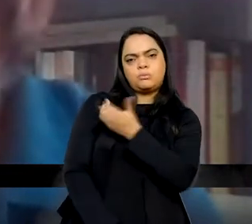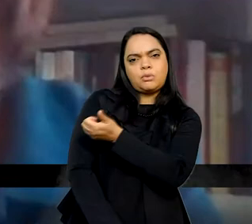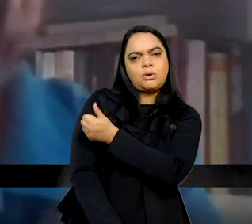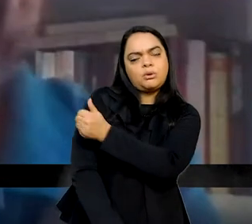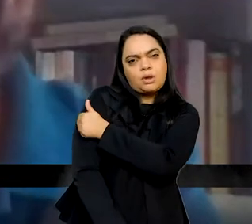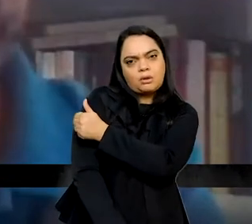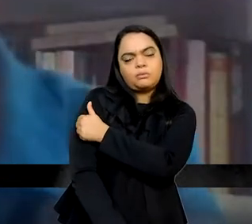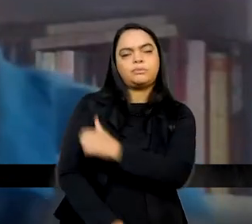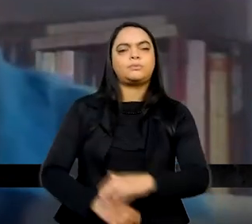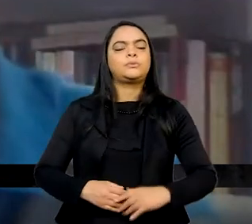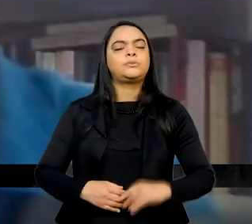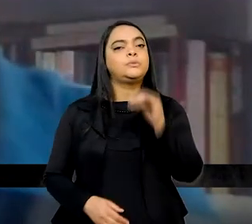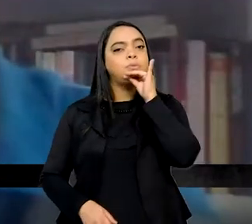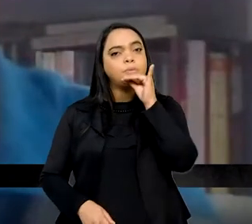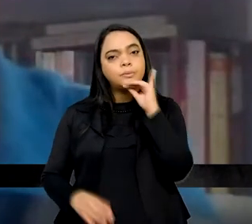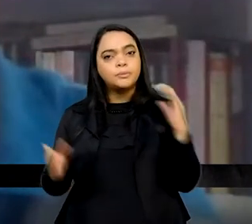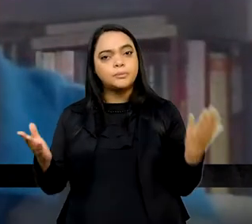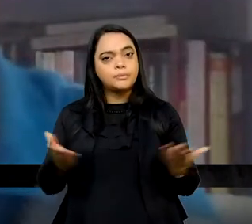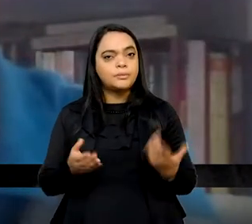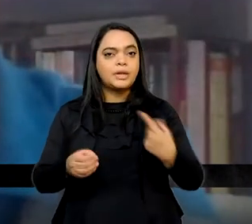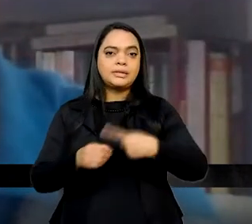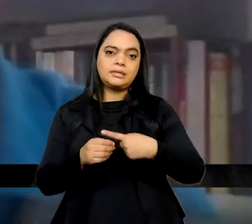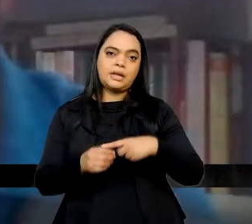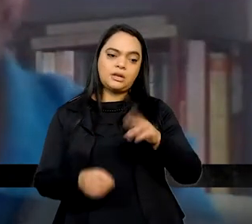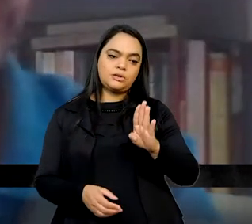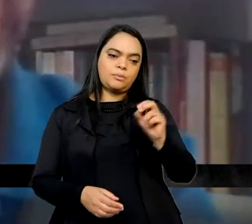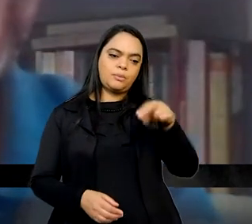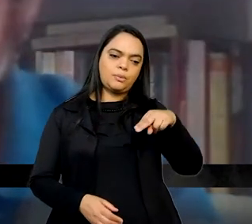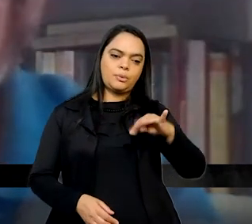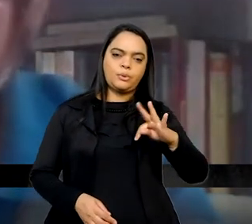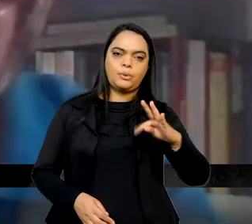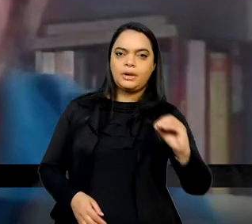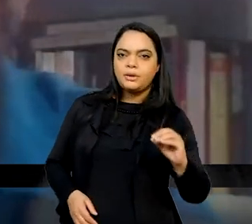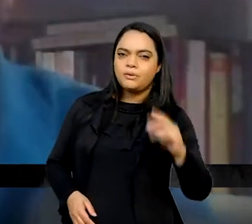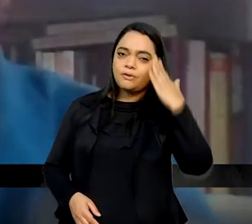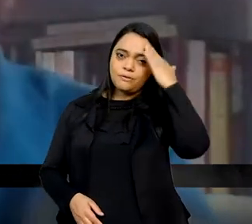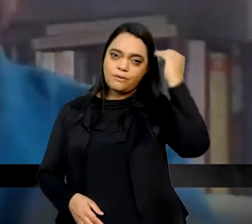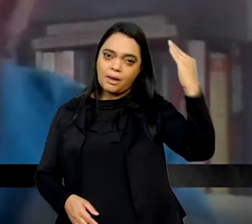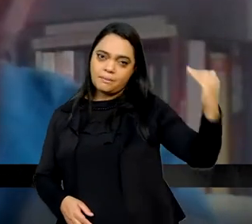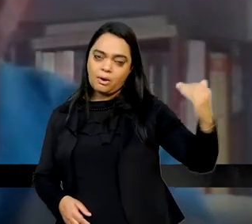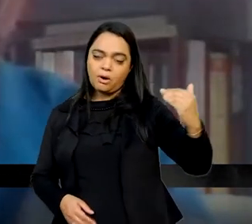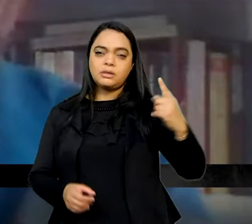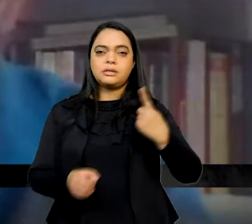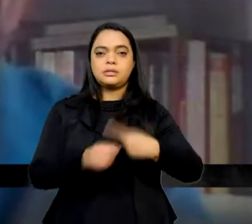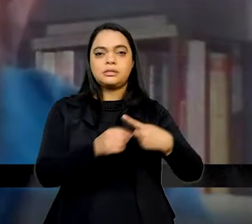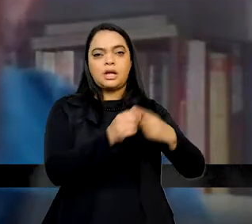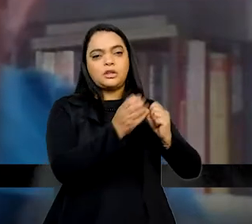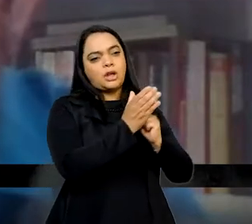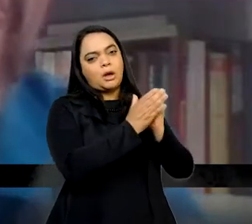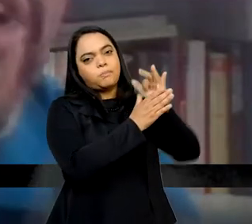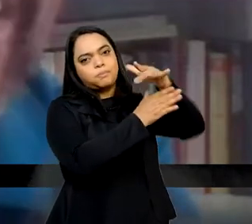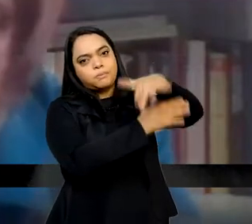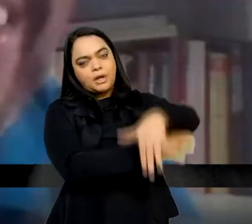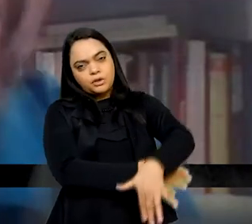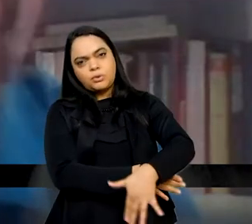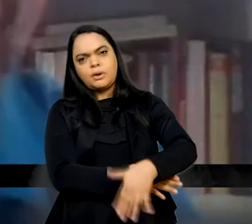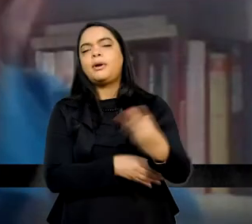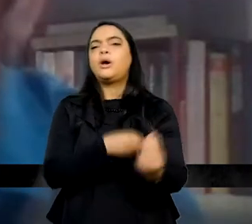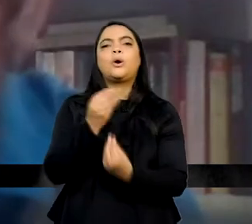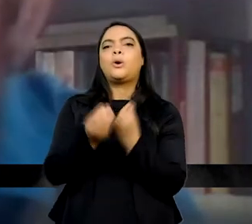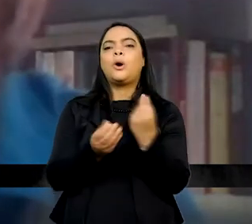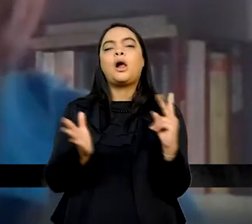né? Por exemplo, hoje a cidade de Bonito ela é conhecida como a cidade das cachoeiras. Mas como foi que